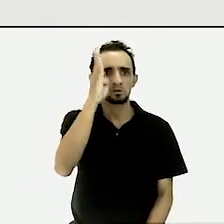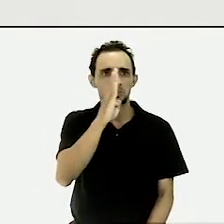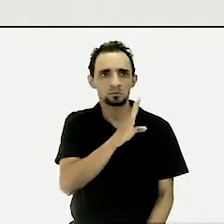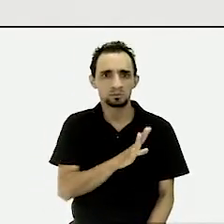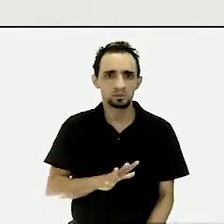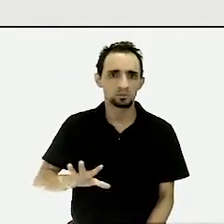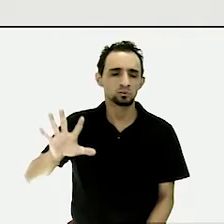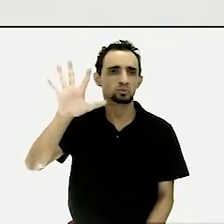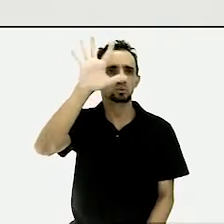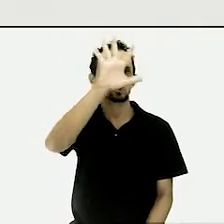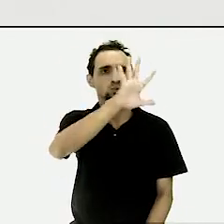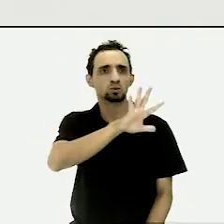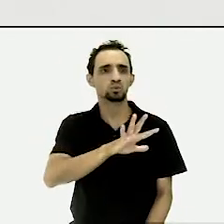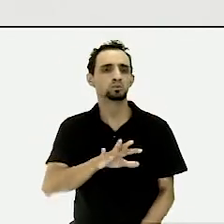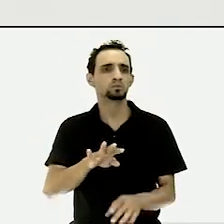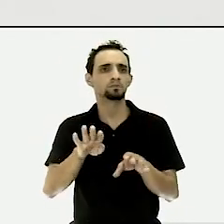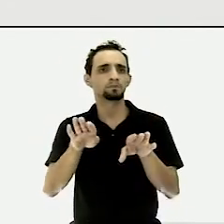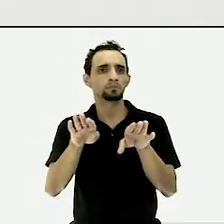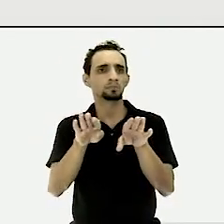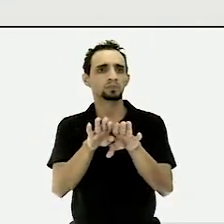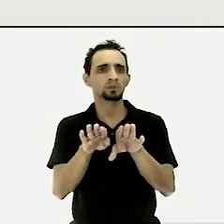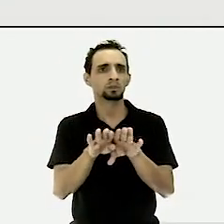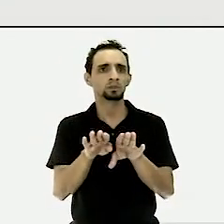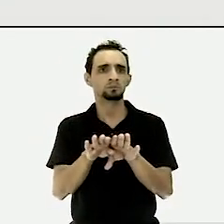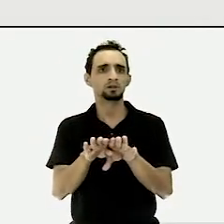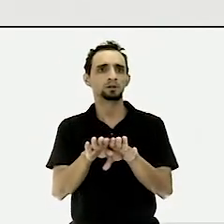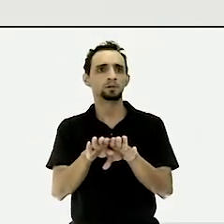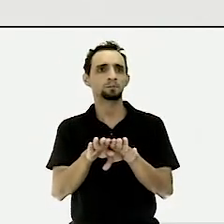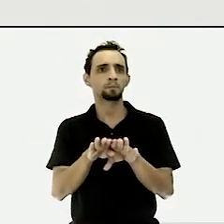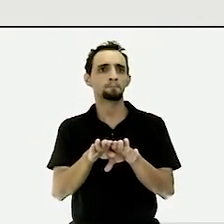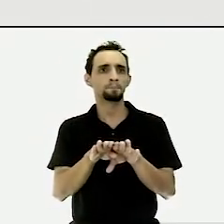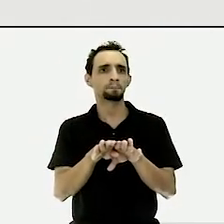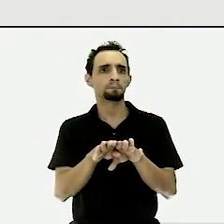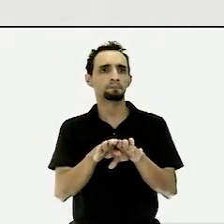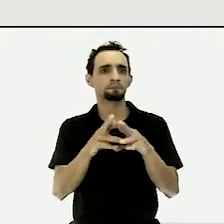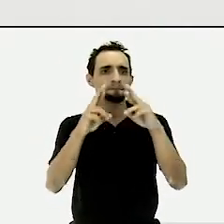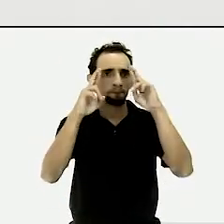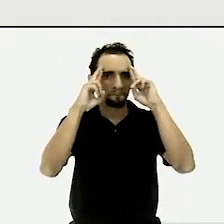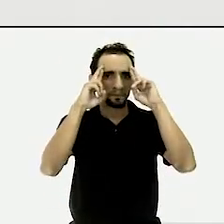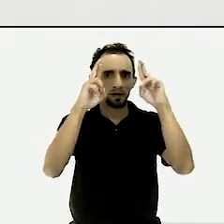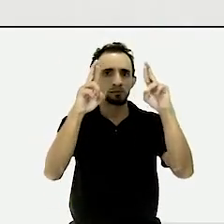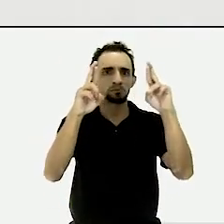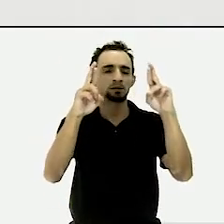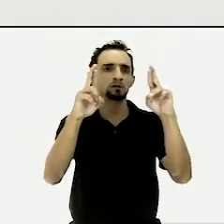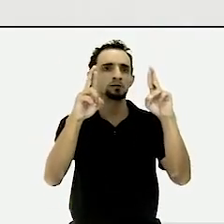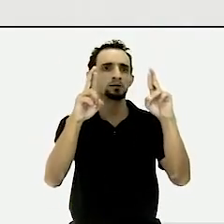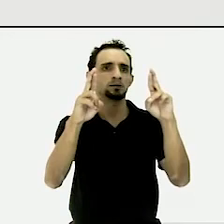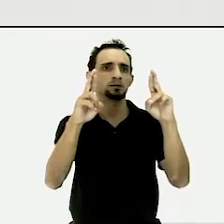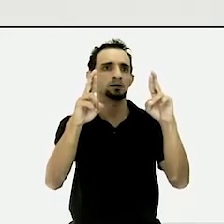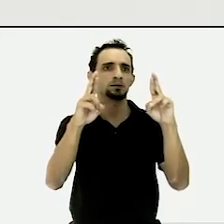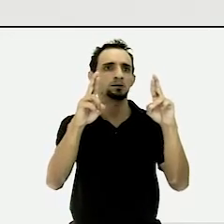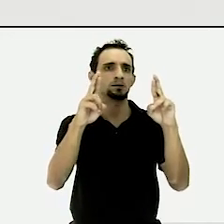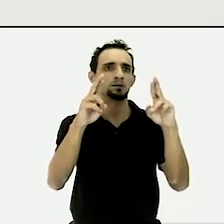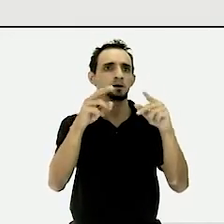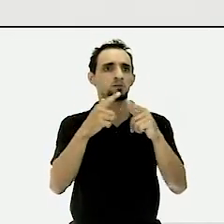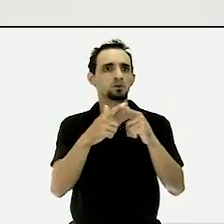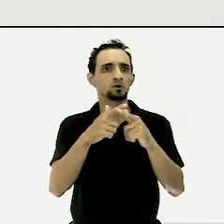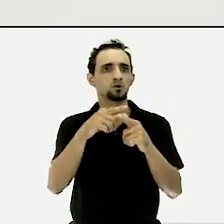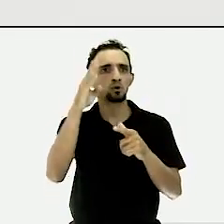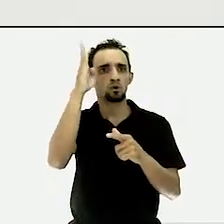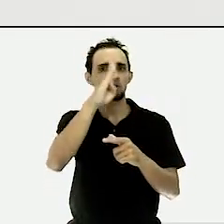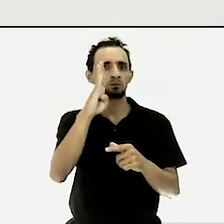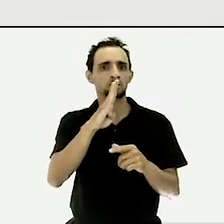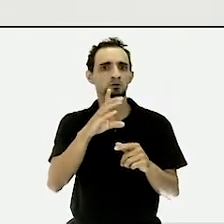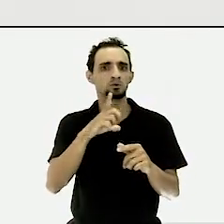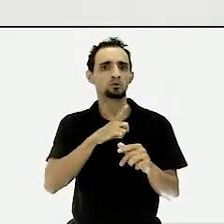Encerrando, como estão sendo tratados após o Talibã retomar. Olha como é que está acontecendo na Afeganistão. Daqui a pouco o Brasil pode ter uma experiência dessa. Então tem